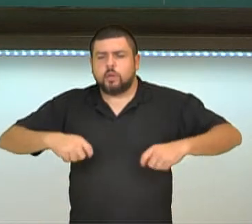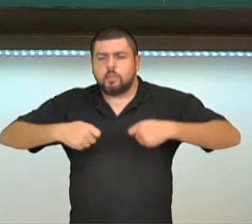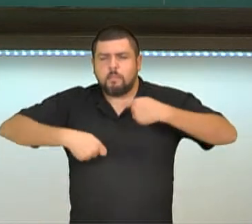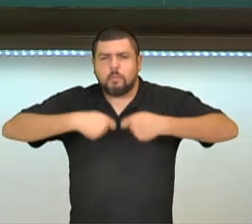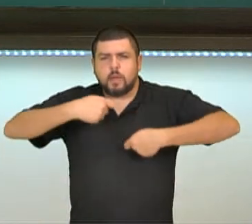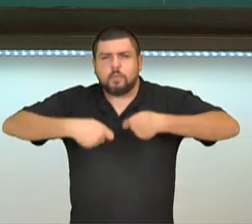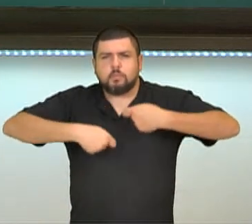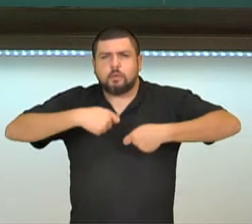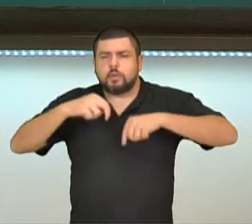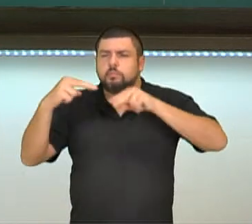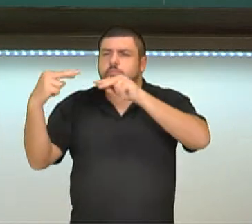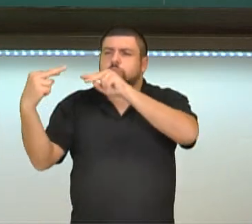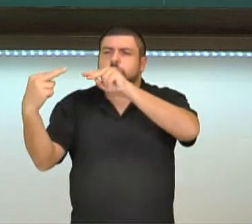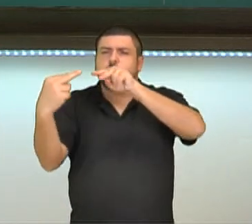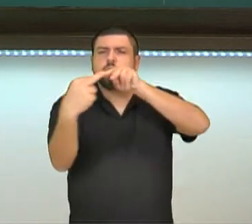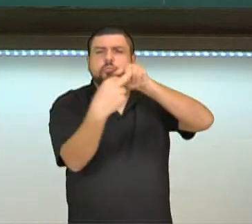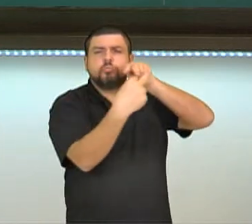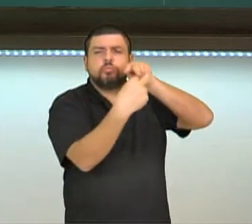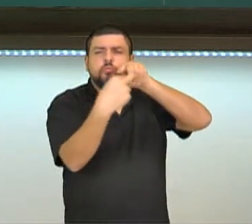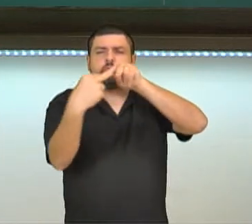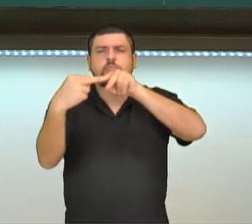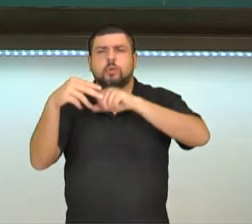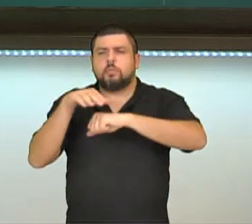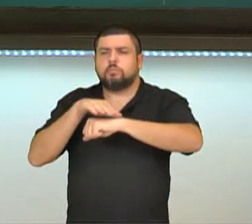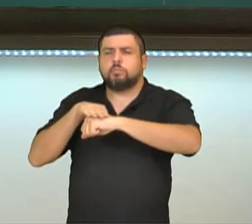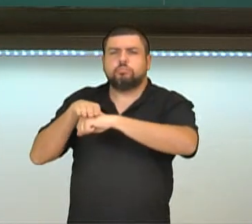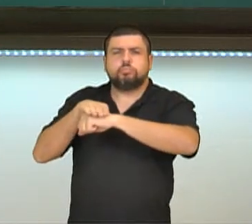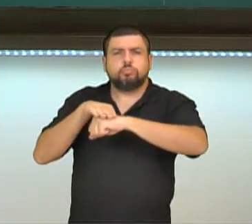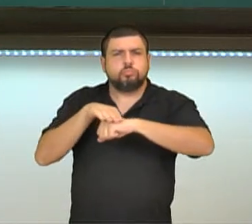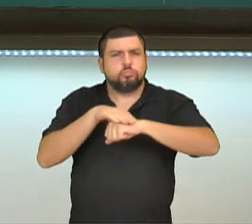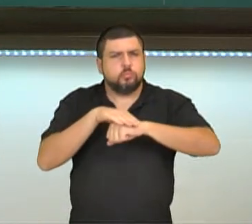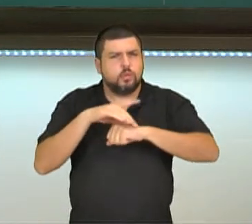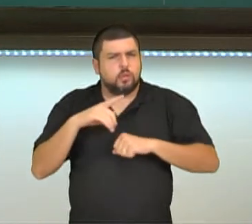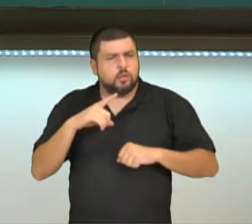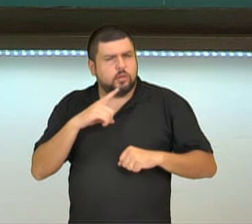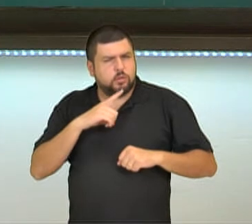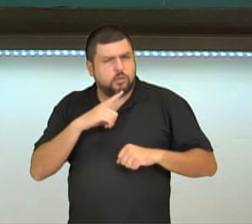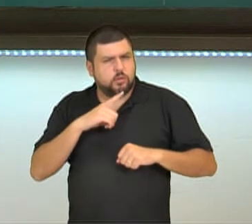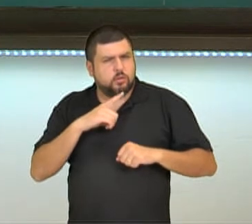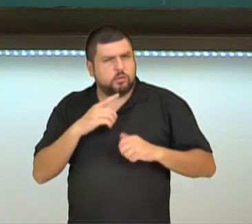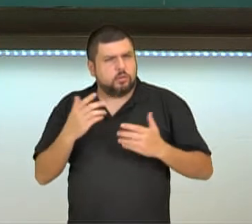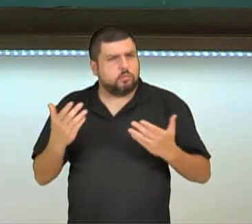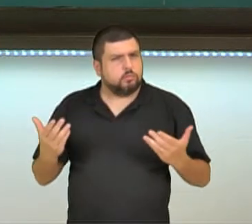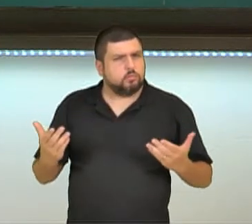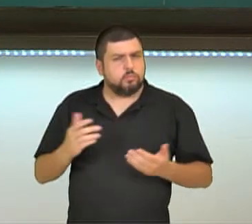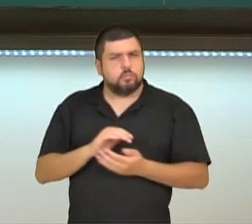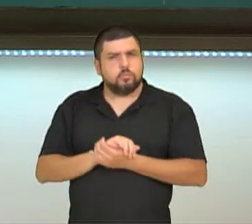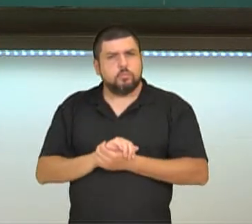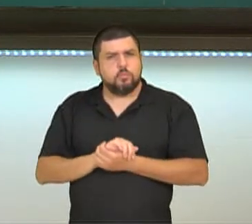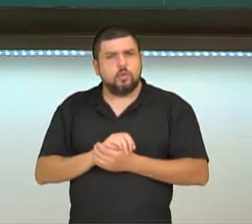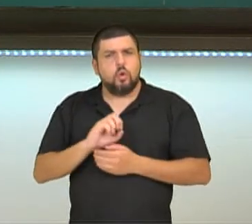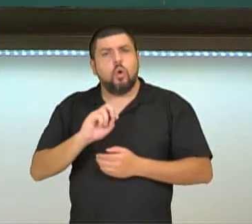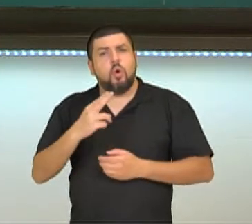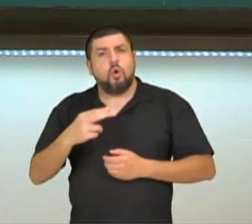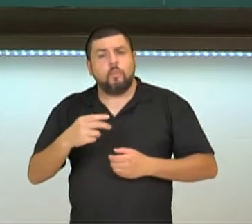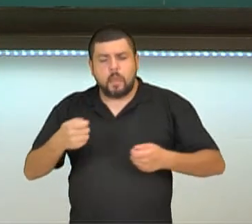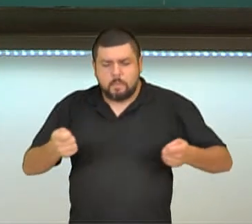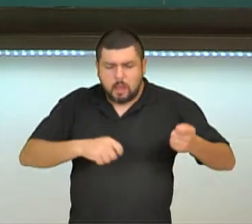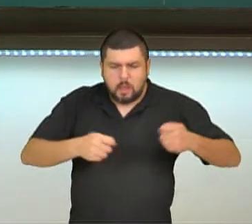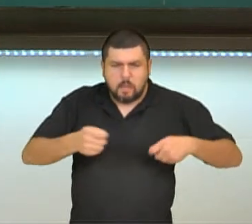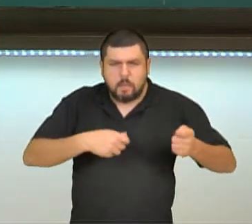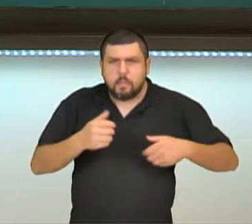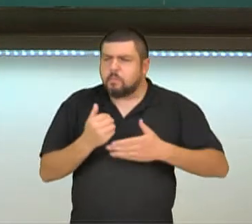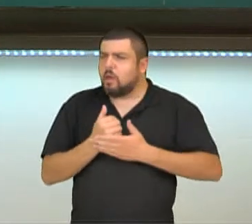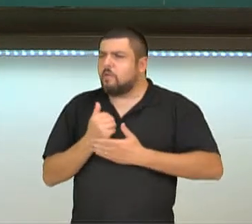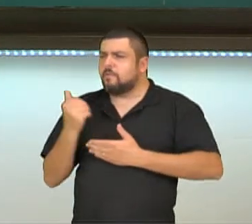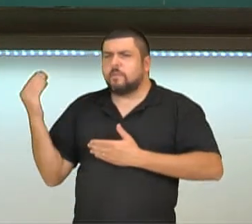se reúne à mesa, sentamos todos para comer. A nossa família, cada um, eu pego o meu prato e vou lá para fora, o